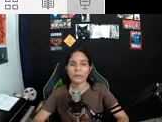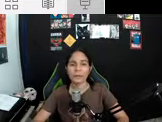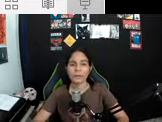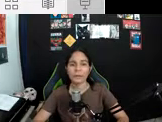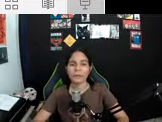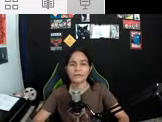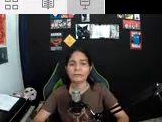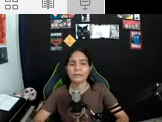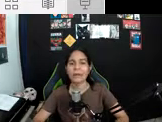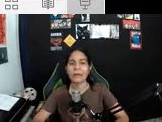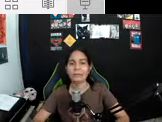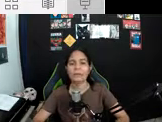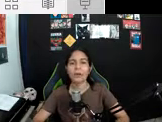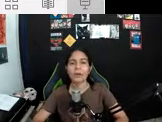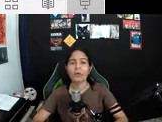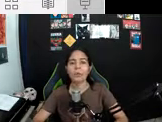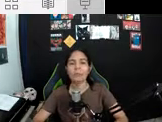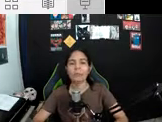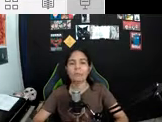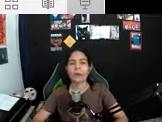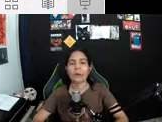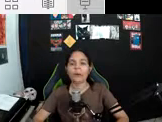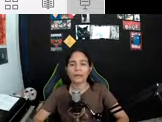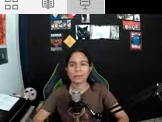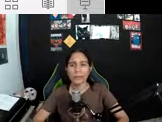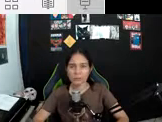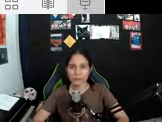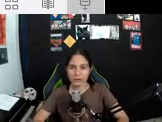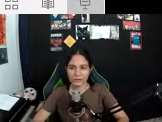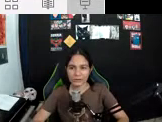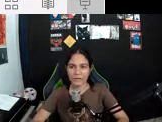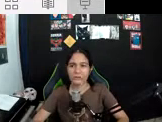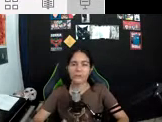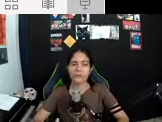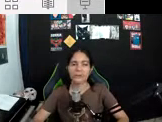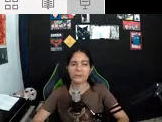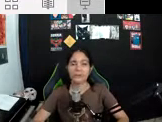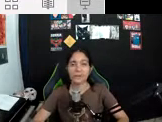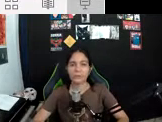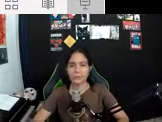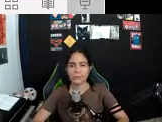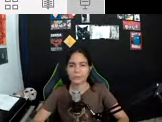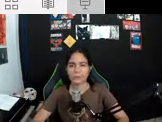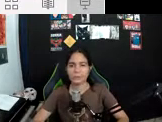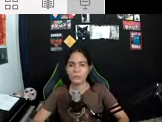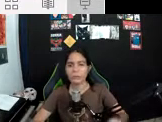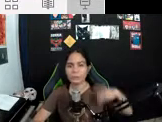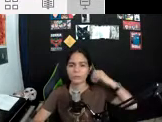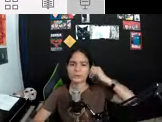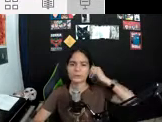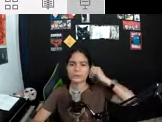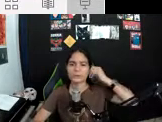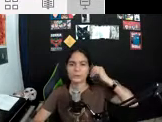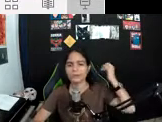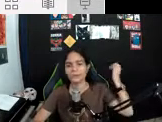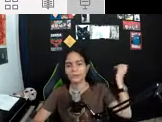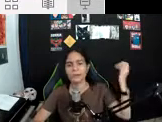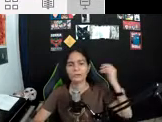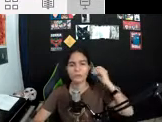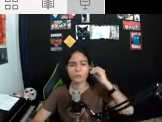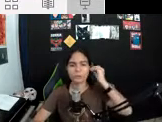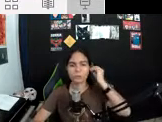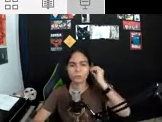conselho profissional, eles são criados como prolongamento do Estado para o atendimento do interesse público, pois o exercício